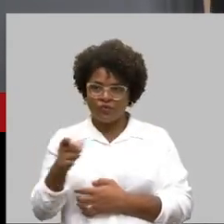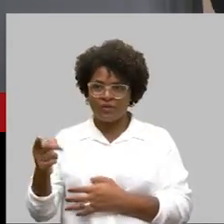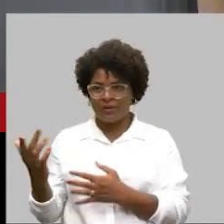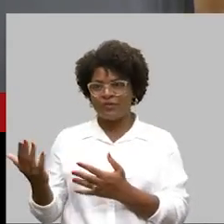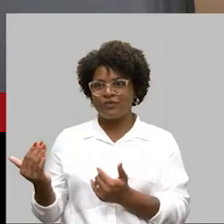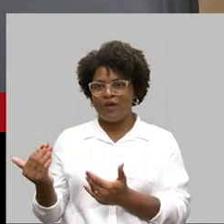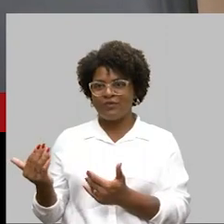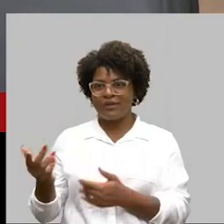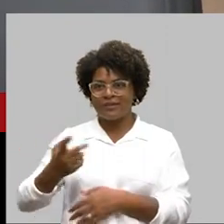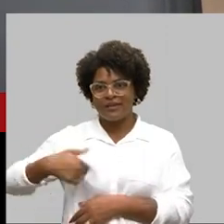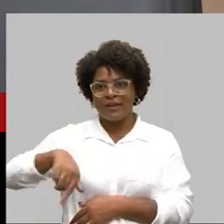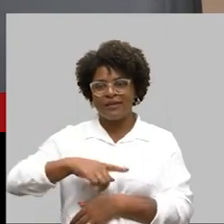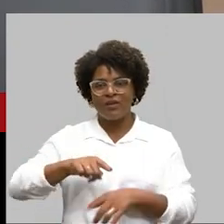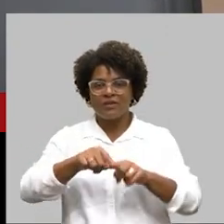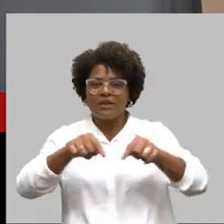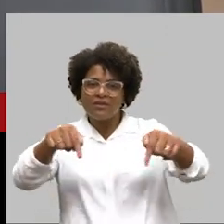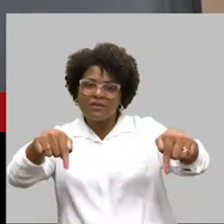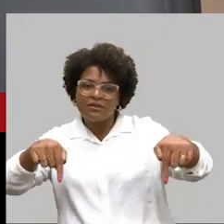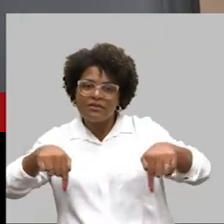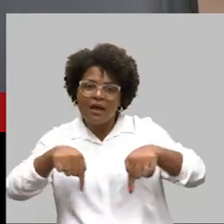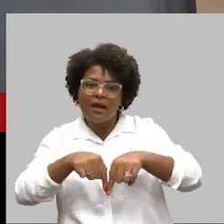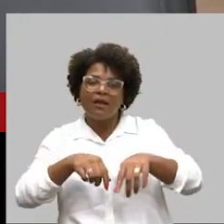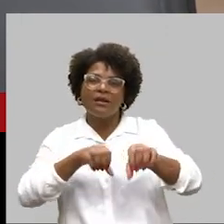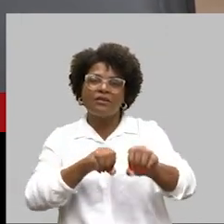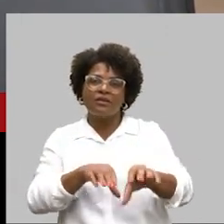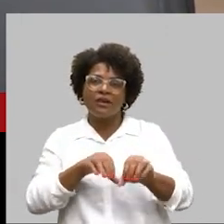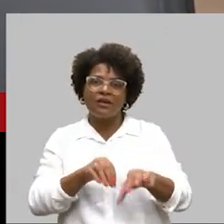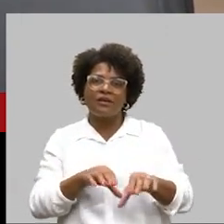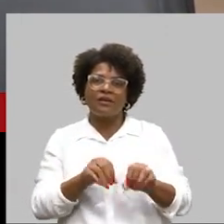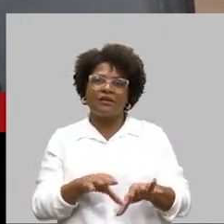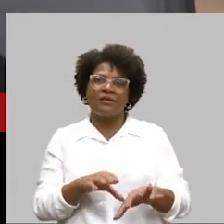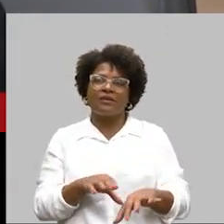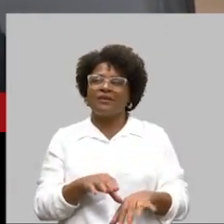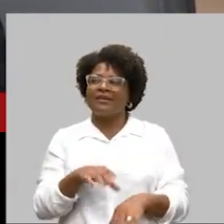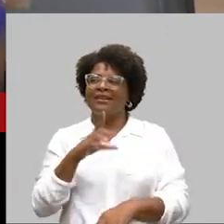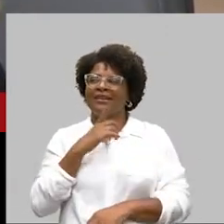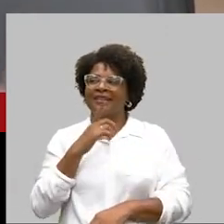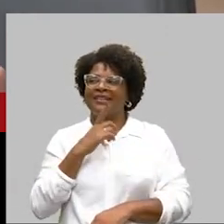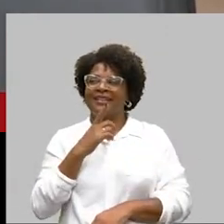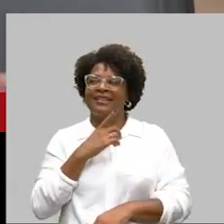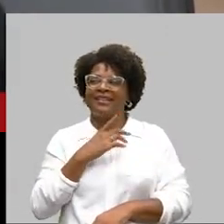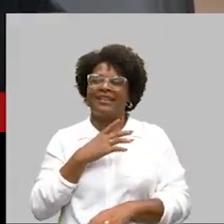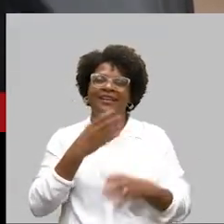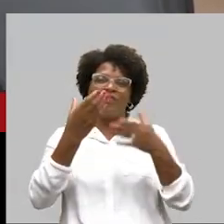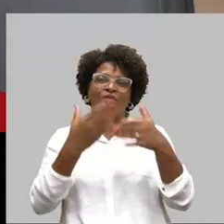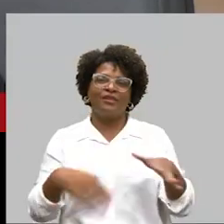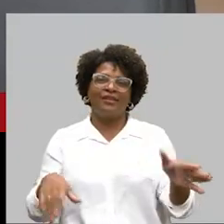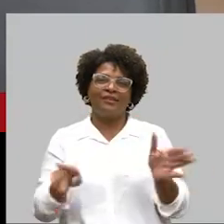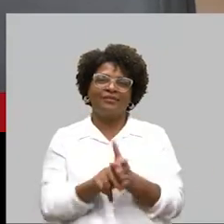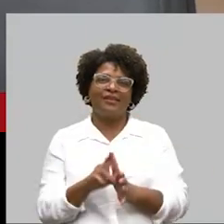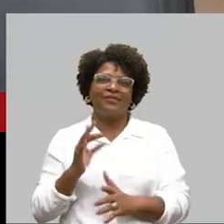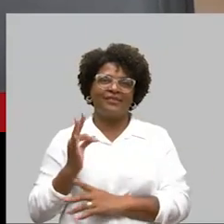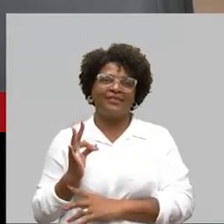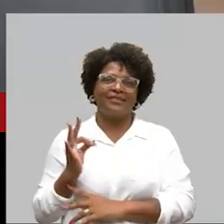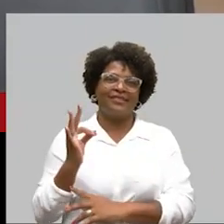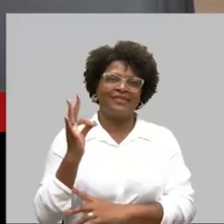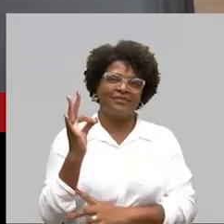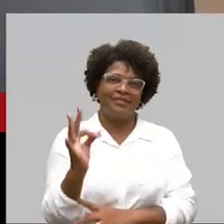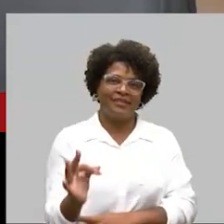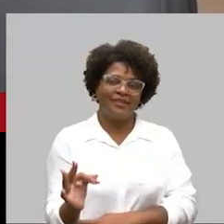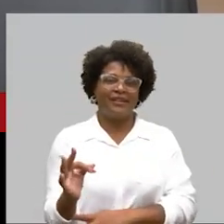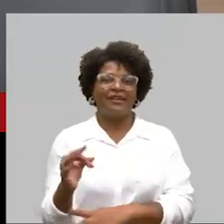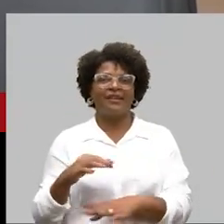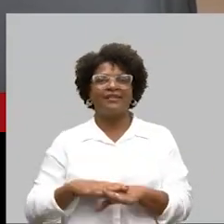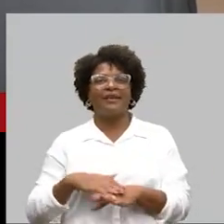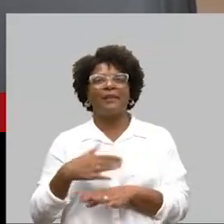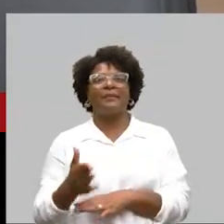as nossas salas de aulas sejam estaleiros da Esperança porque aqui que o que mais